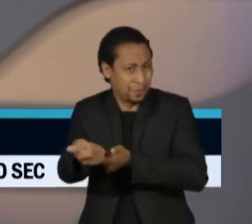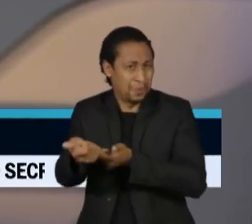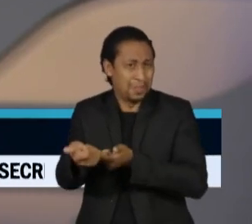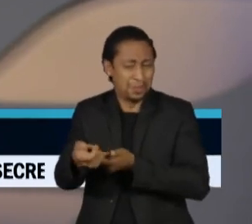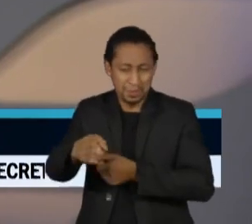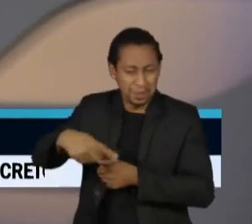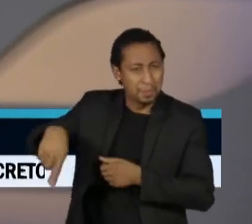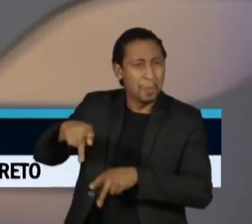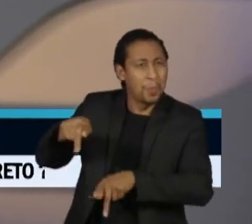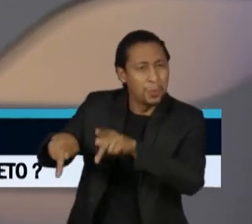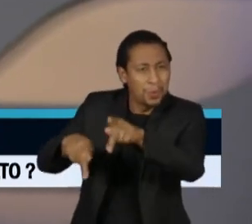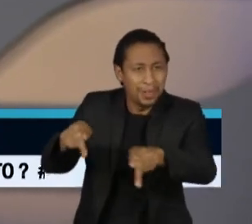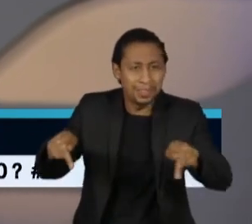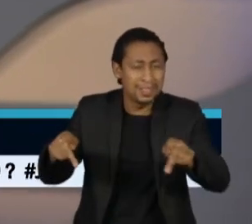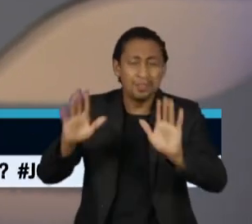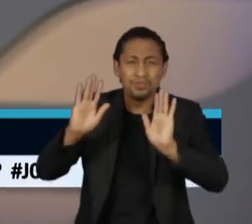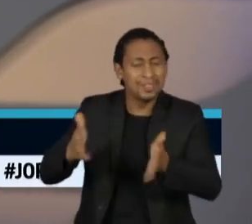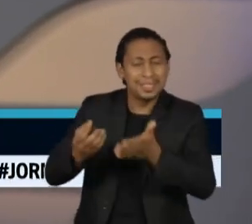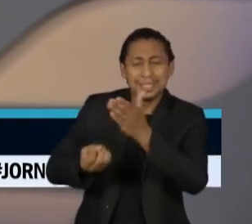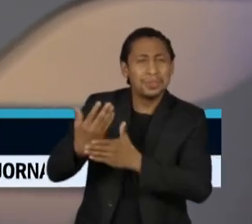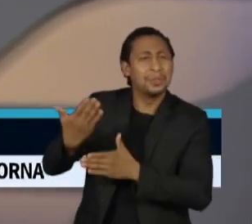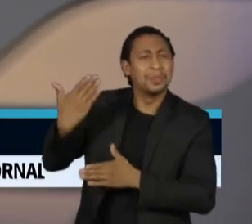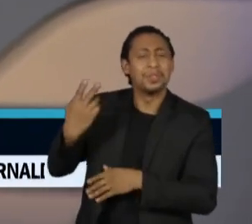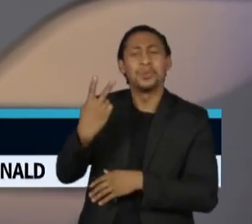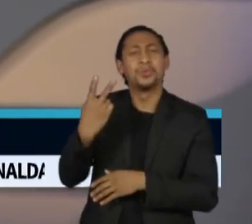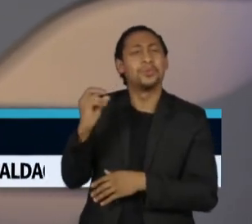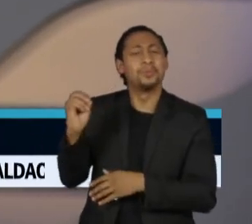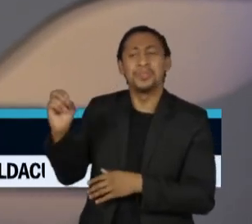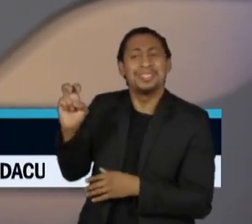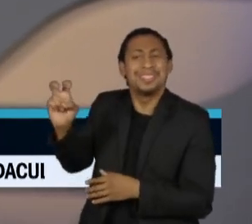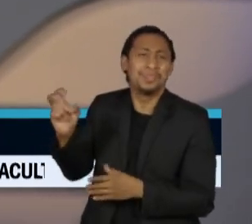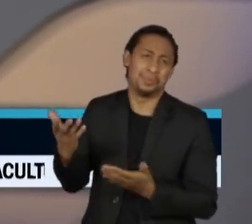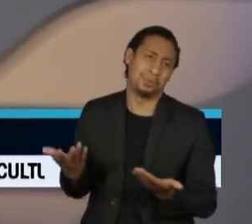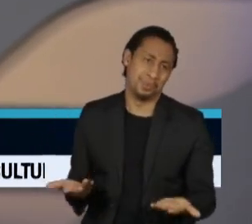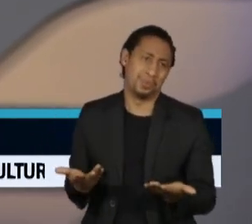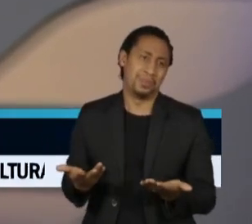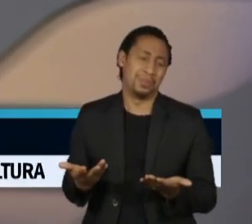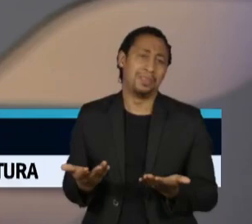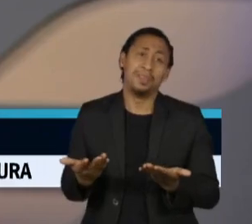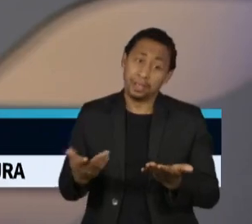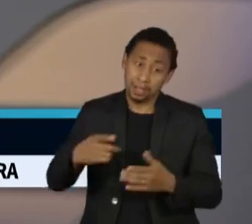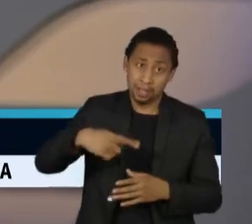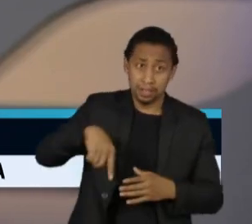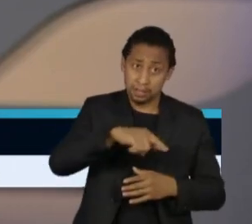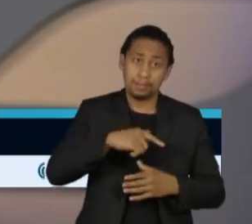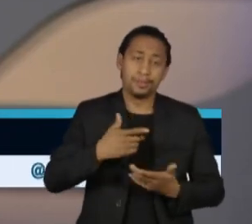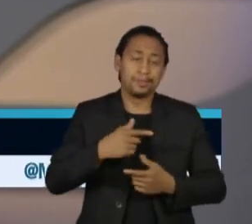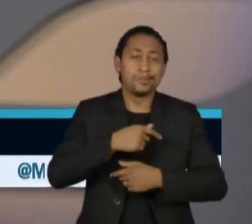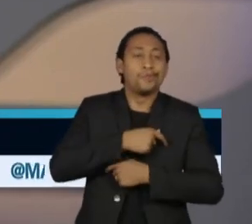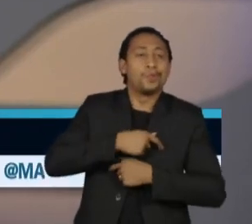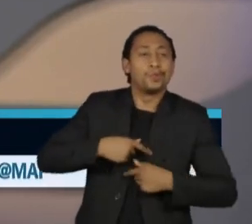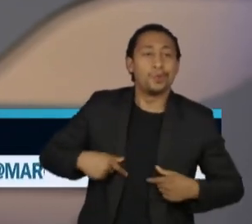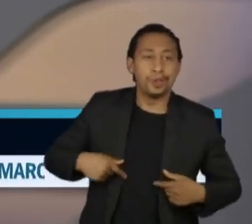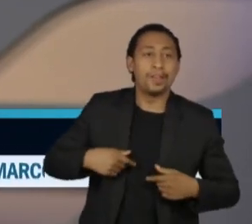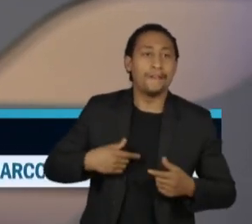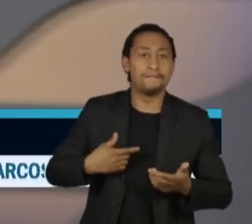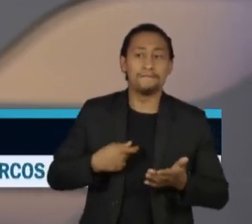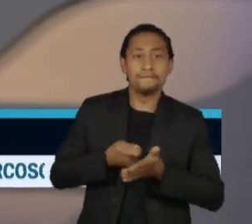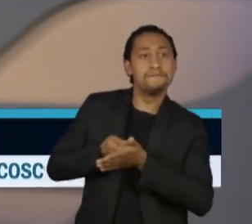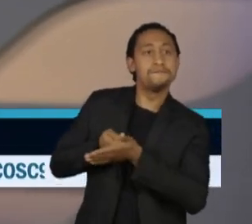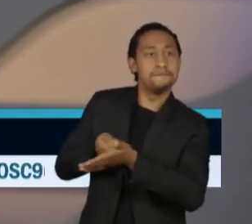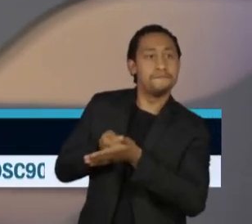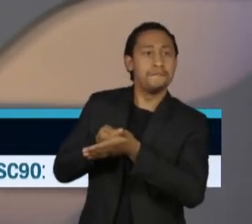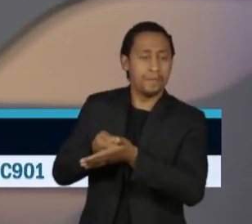A Defensoria Pública da União provocou o Supremo em